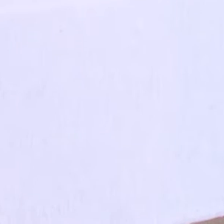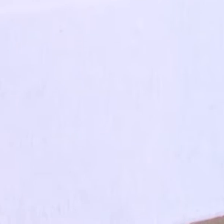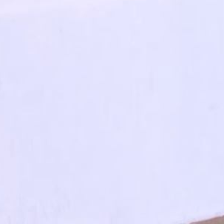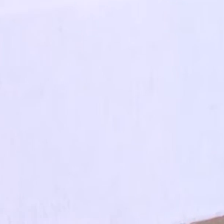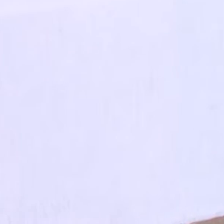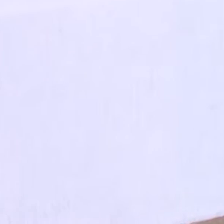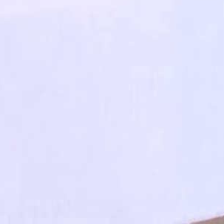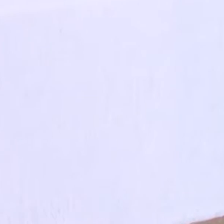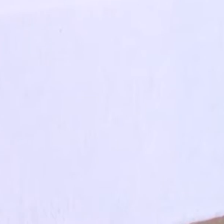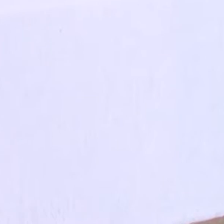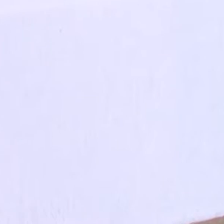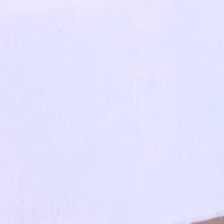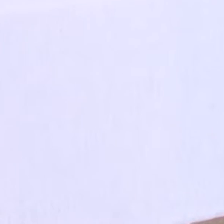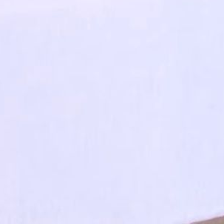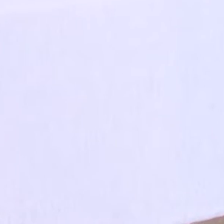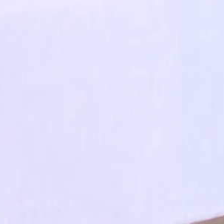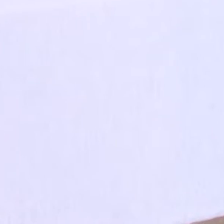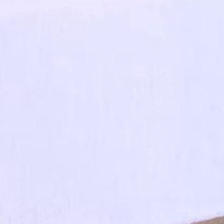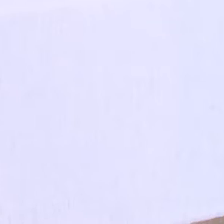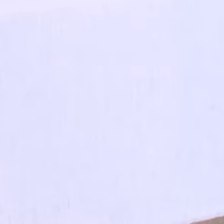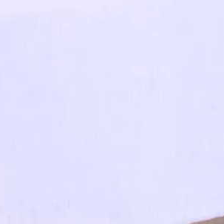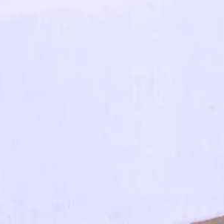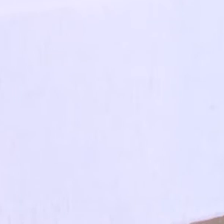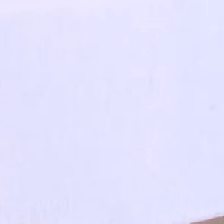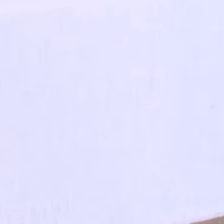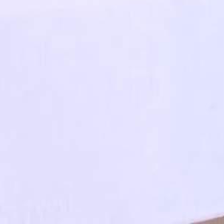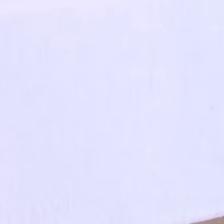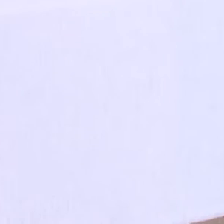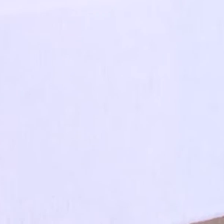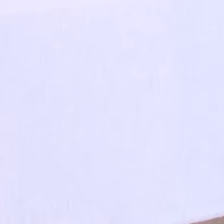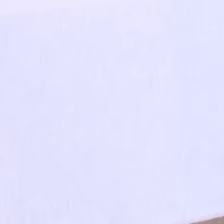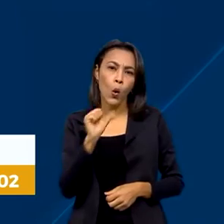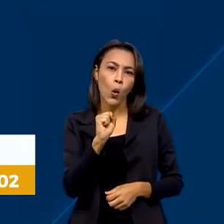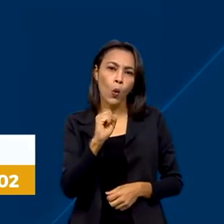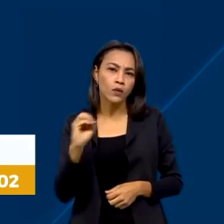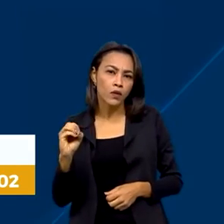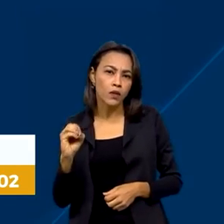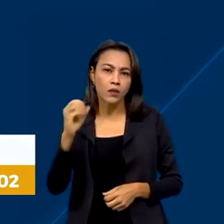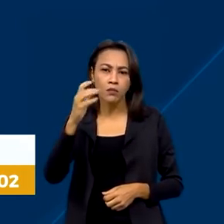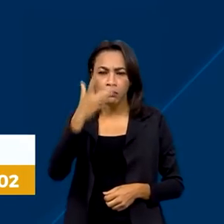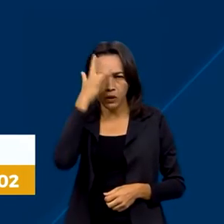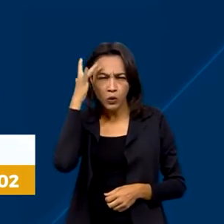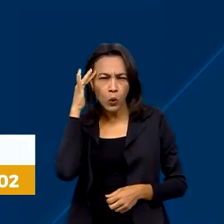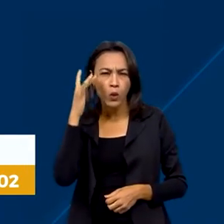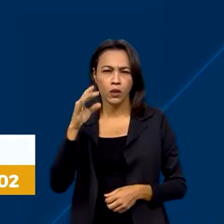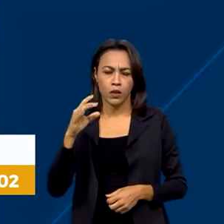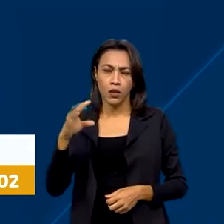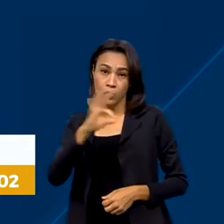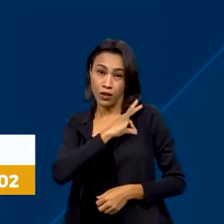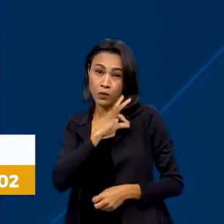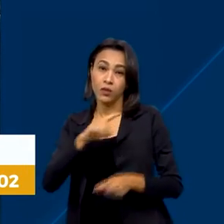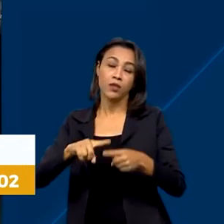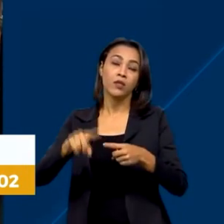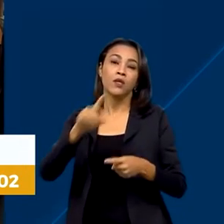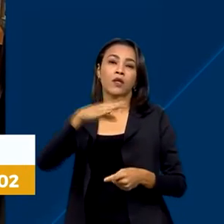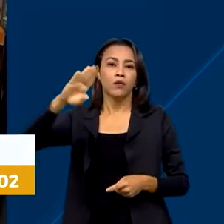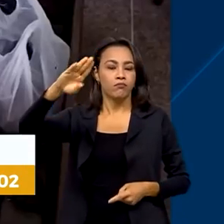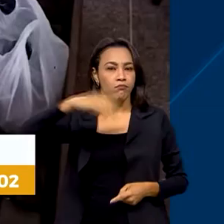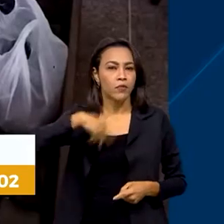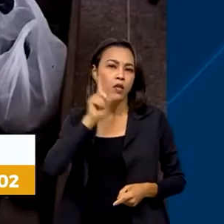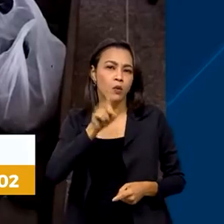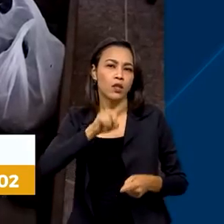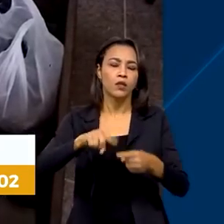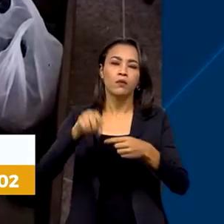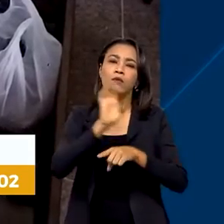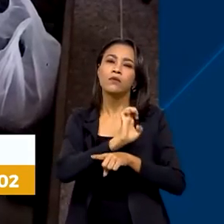órgãos em outros países como Estados Unidos Argentina Equador e Panamá a legislação brasileira prevê Penas que podem variar de